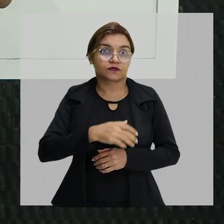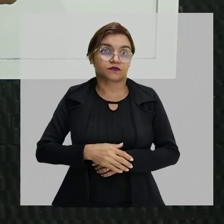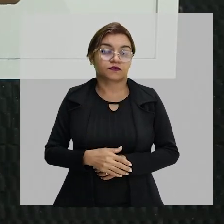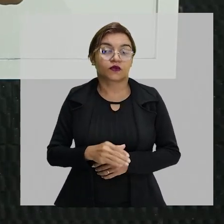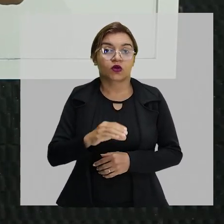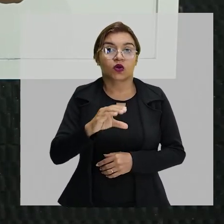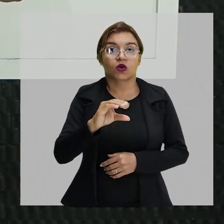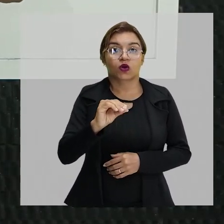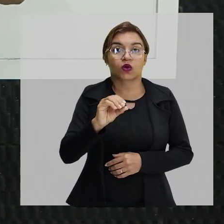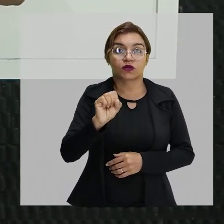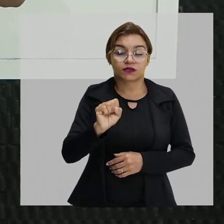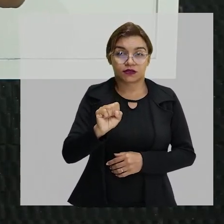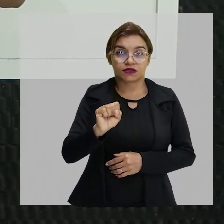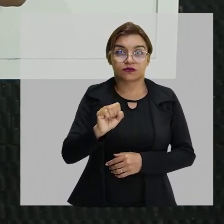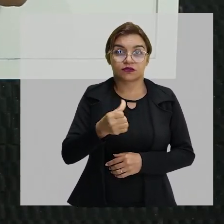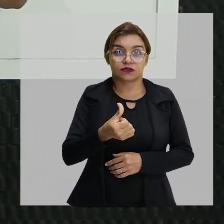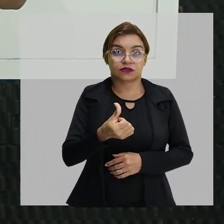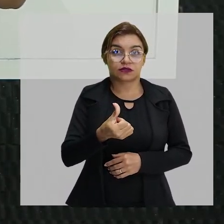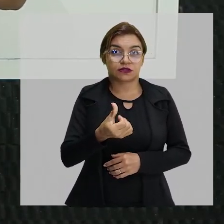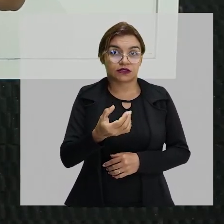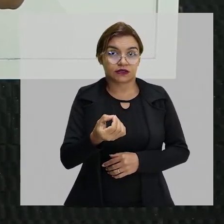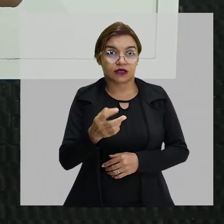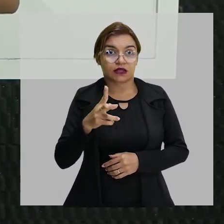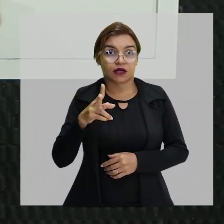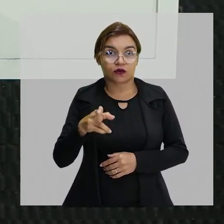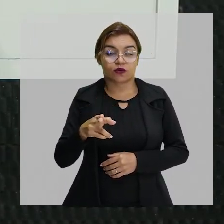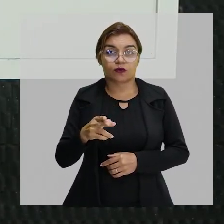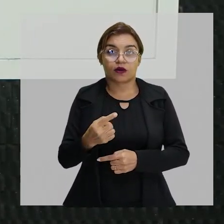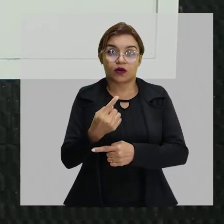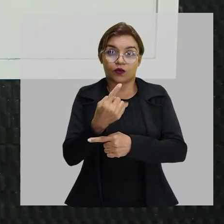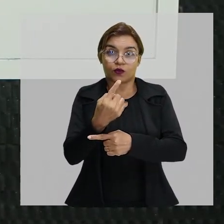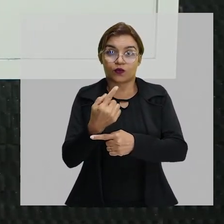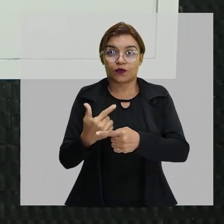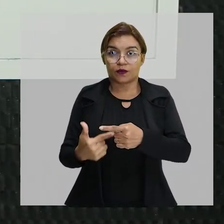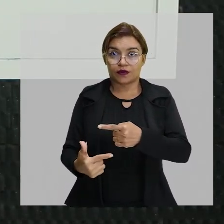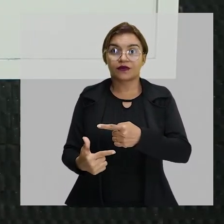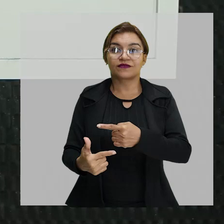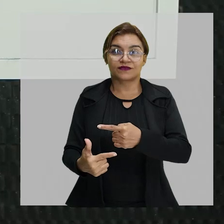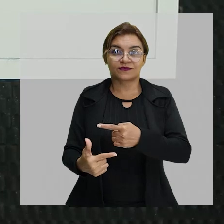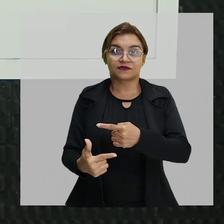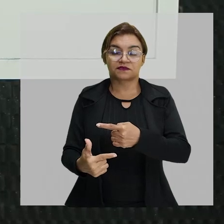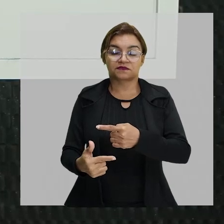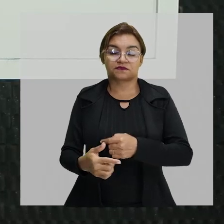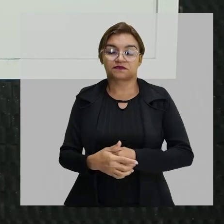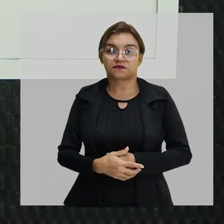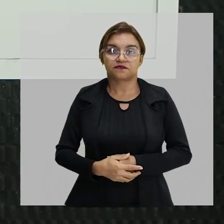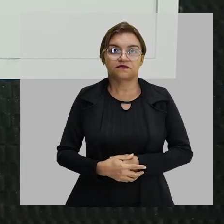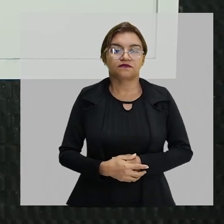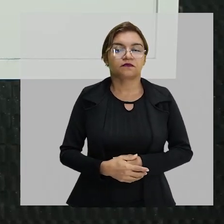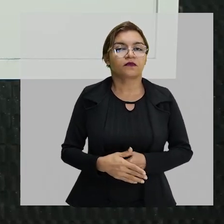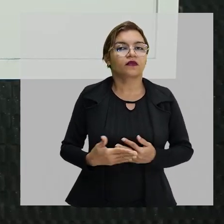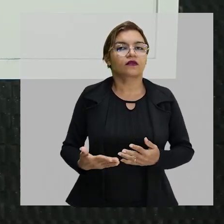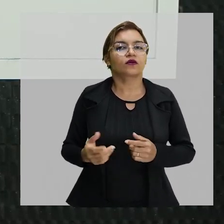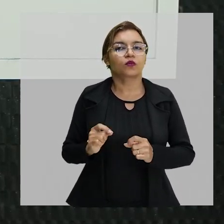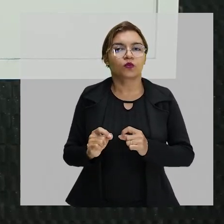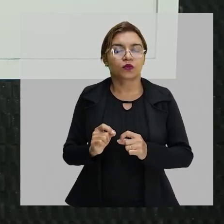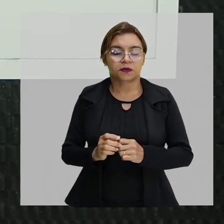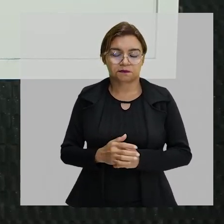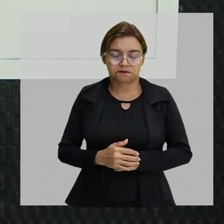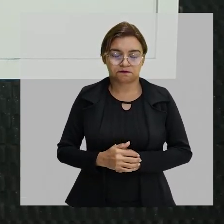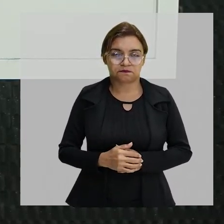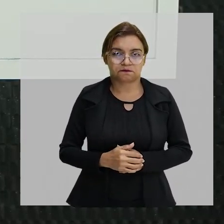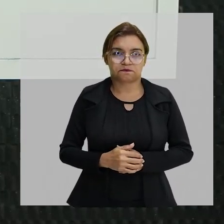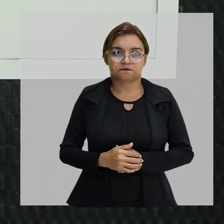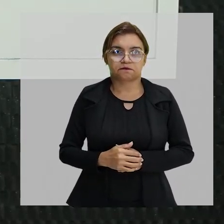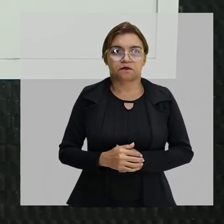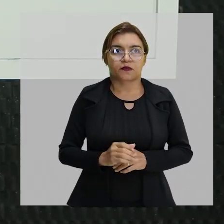cosseno de 60 é igual ao meio. O cosseno de 60 é igual ao meio. Então, turma, o que você pode fazer? Você